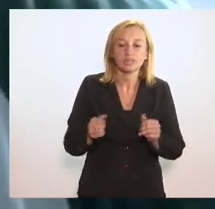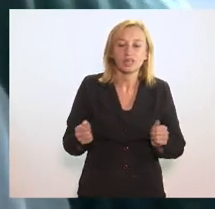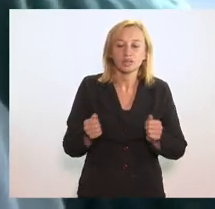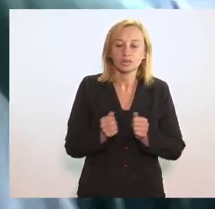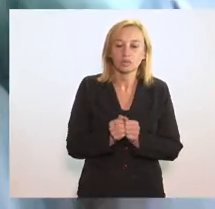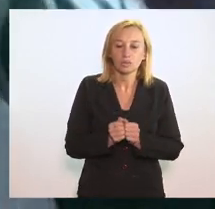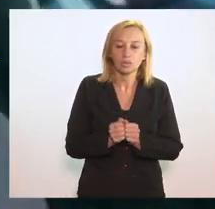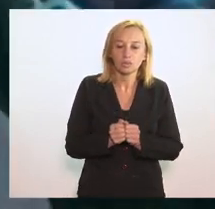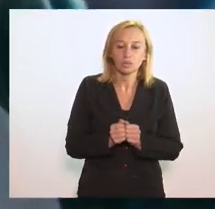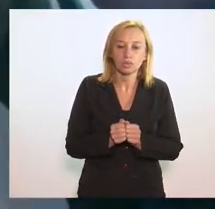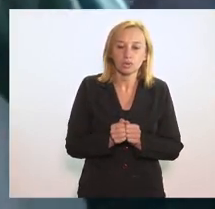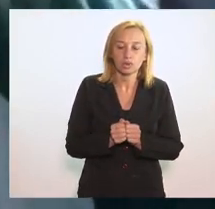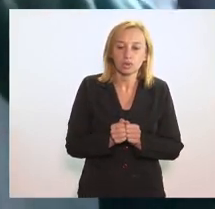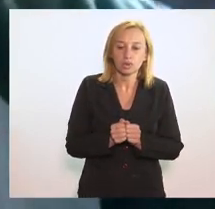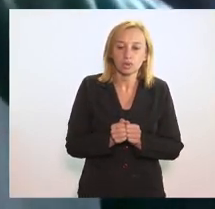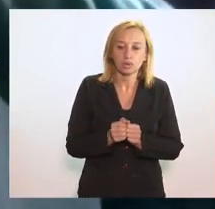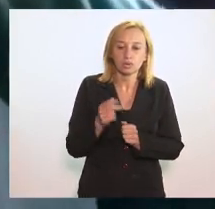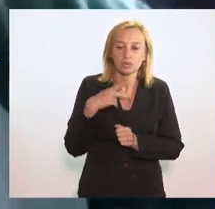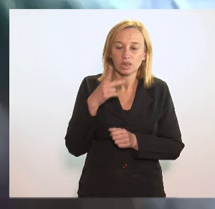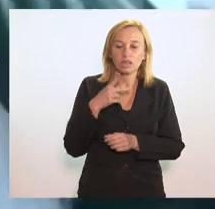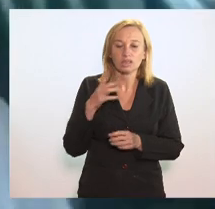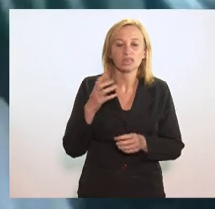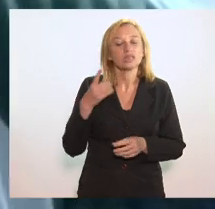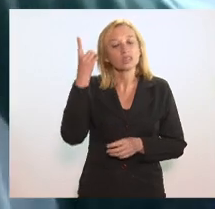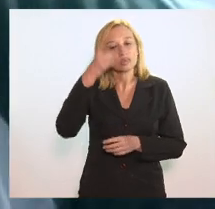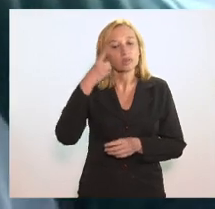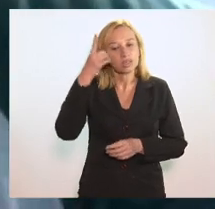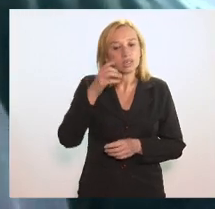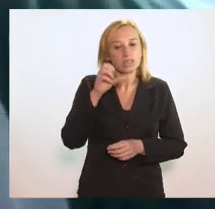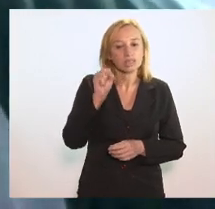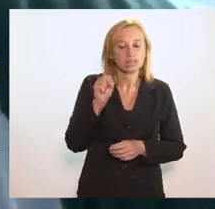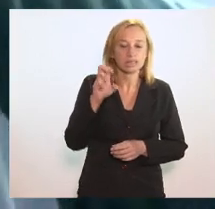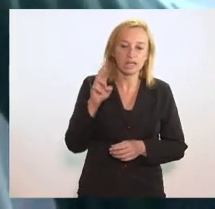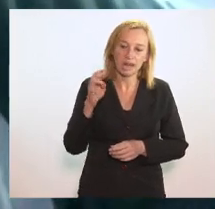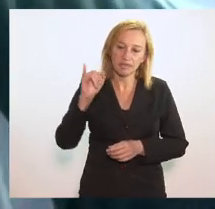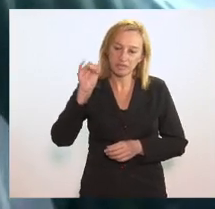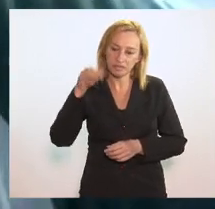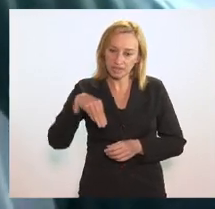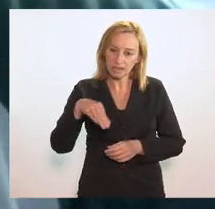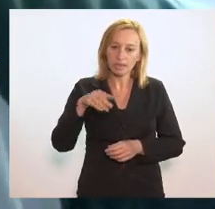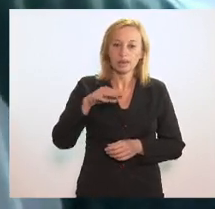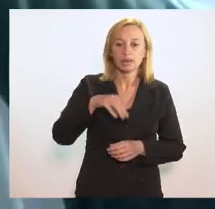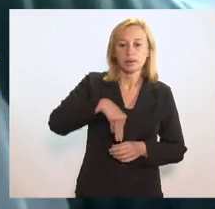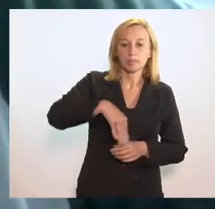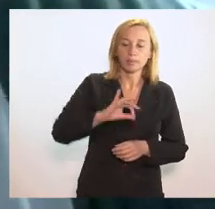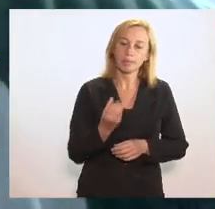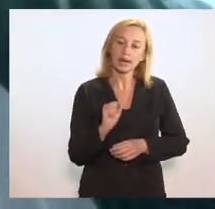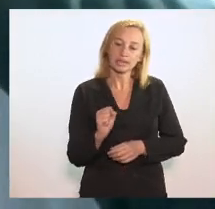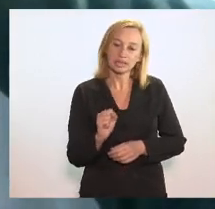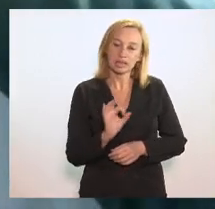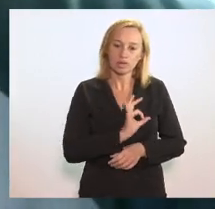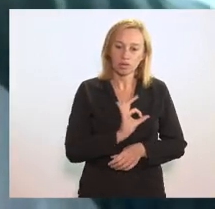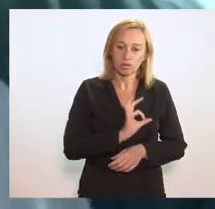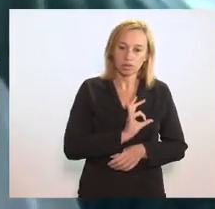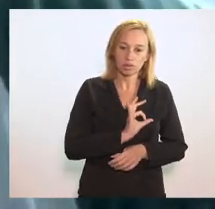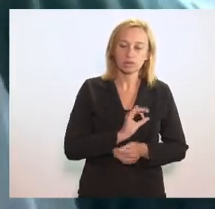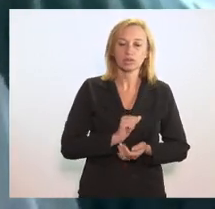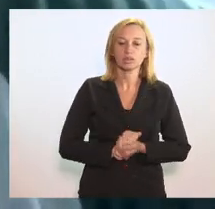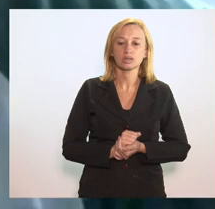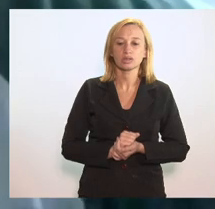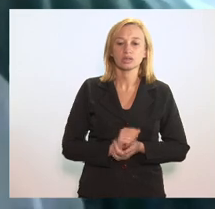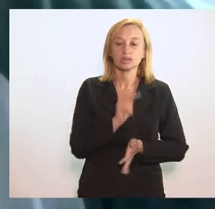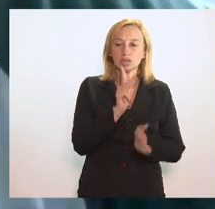posição externada aqui pelos deputados Serafini, Marta Rocha, agora Eliomar, em relação à baixa diligência